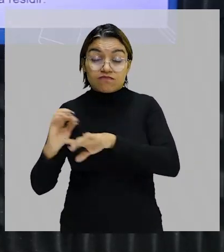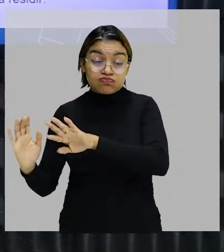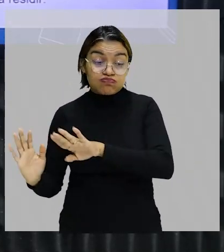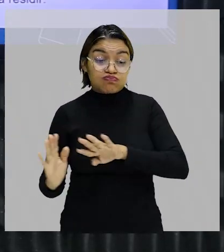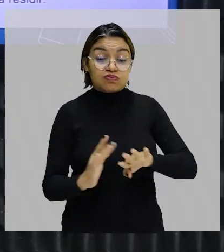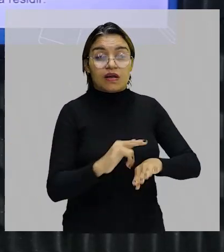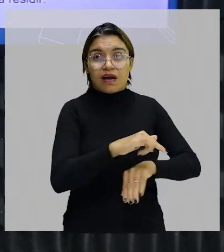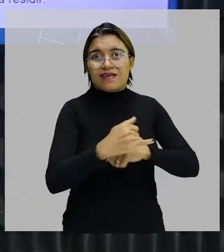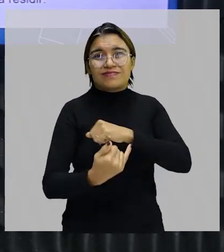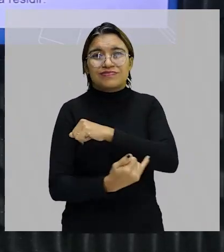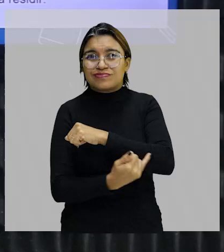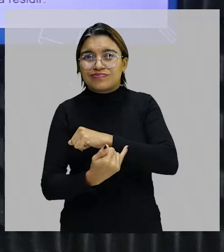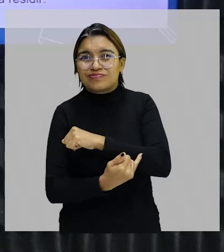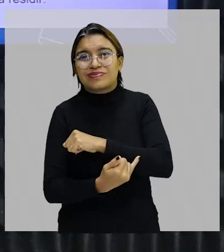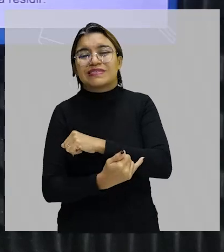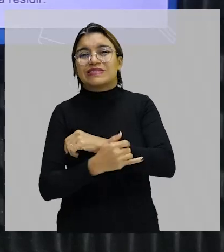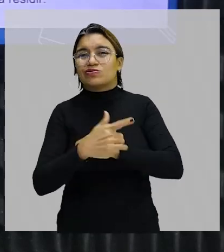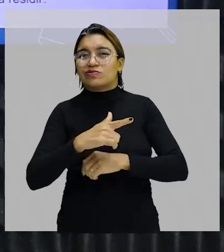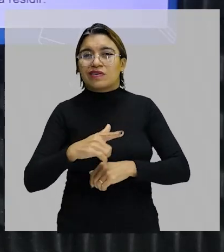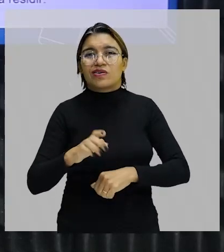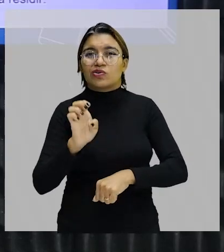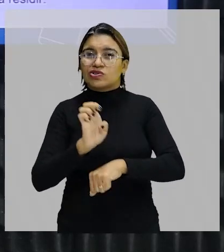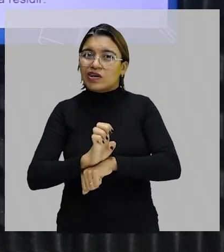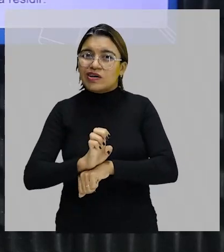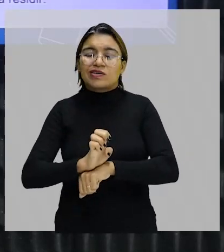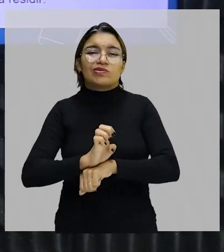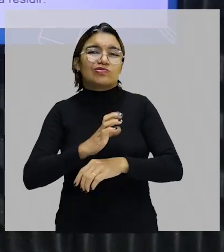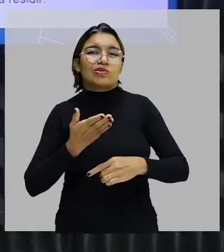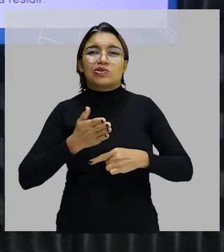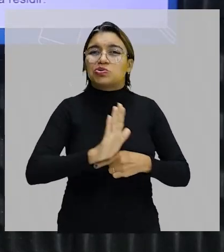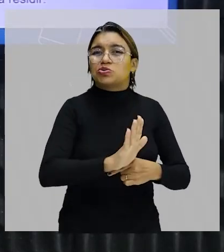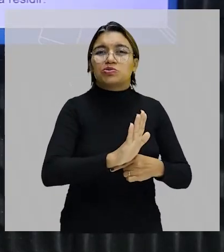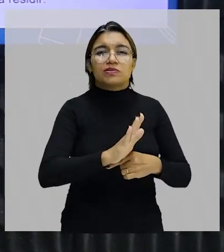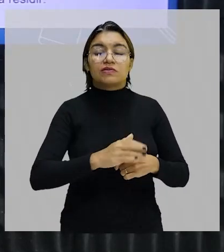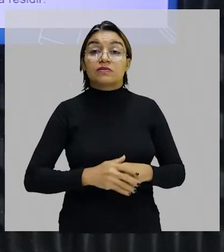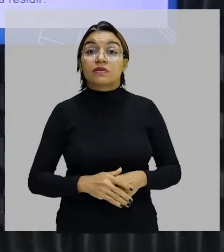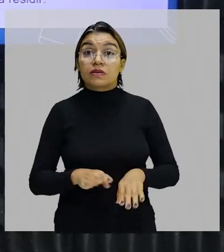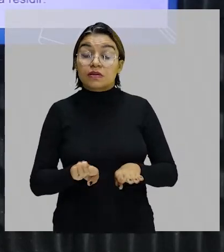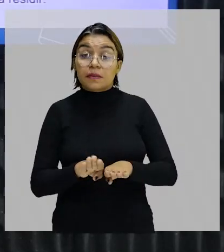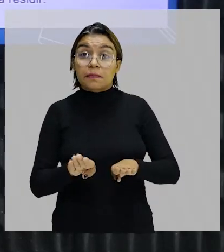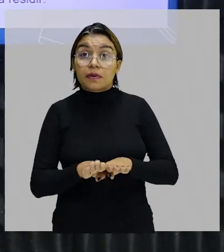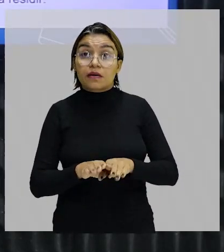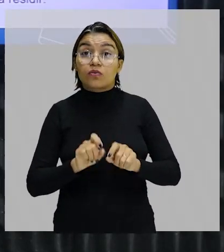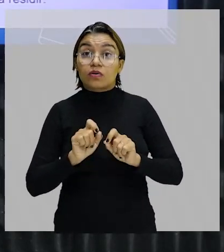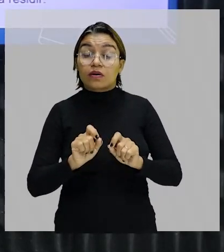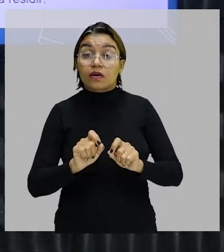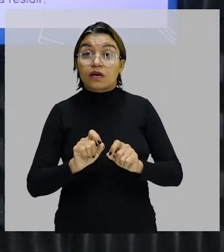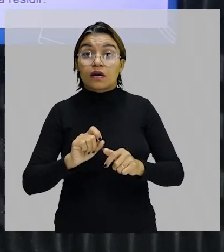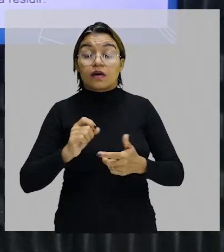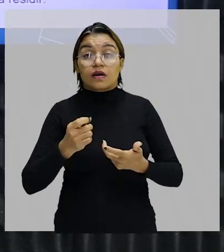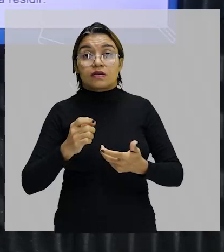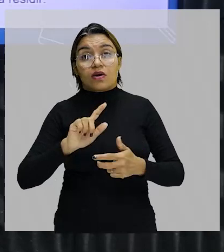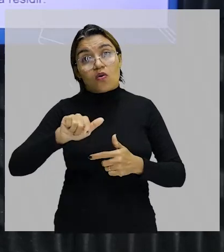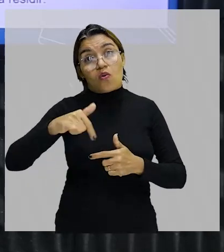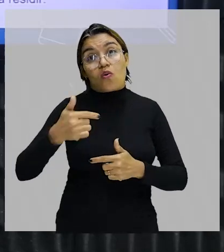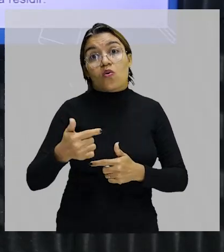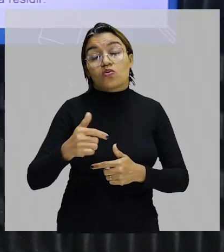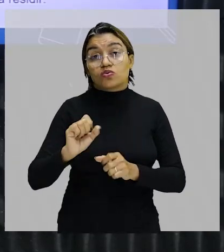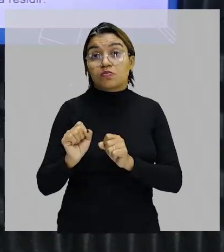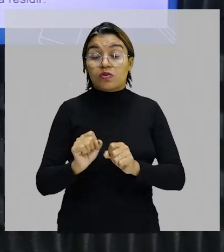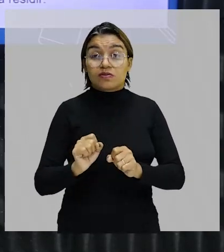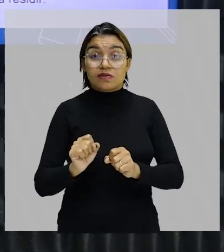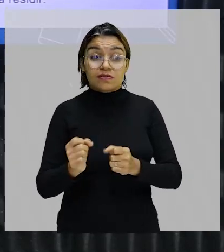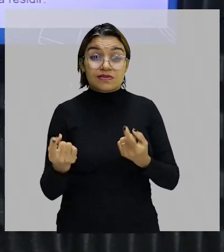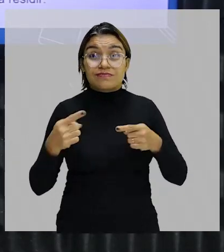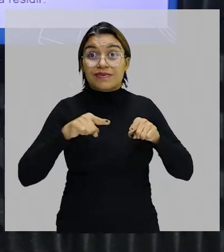infraestrutura, não têm a presença do Estado, e onde não há a presença do Estado, há a presença de poderes paralelos, né? Então não